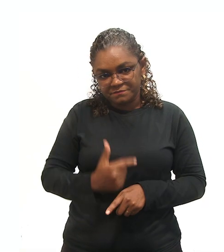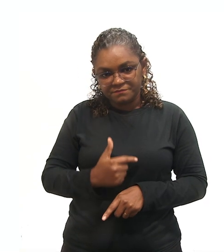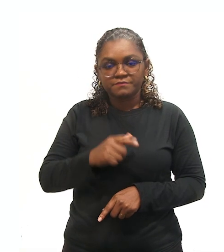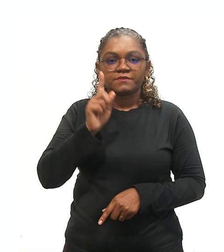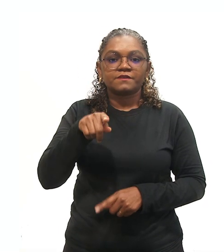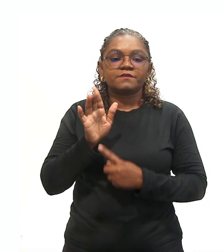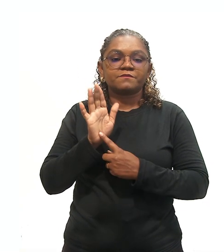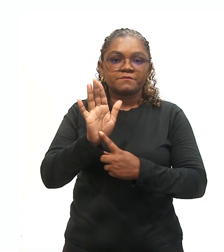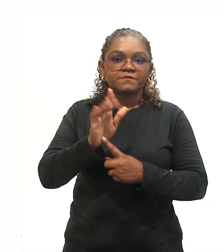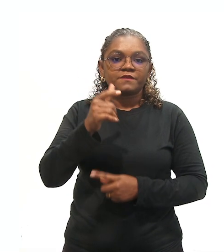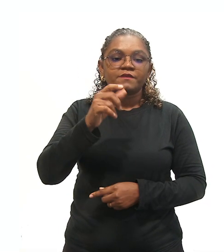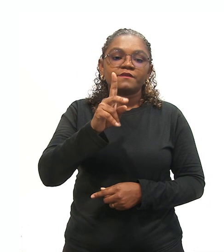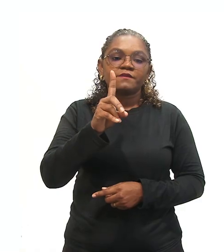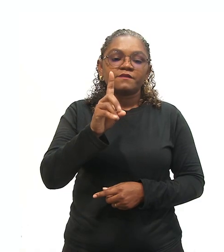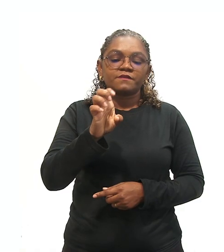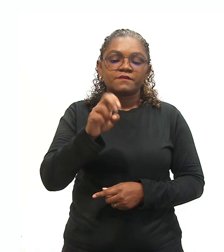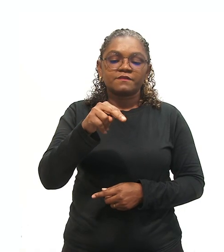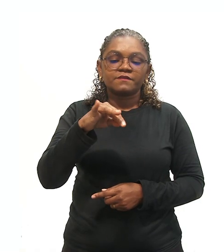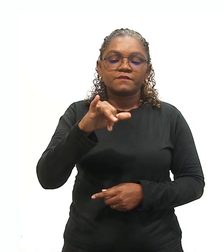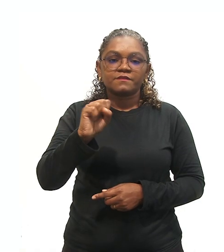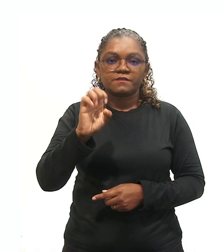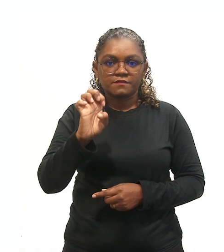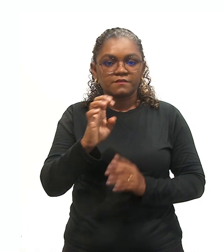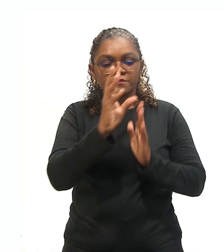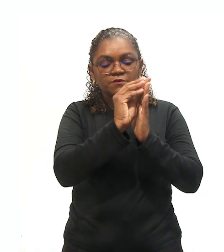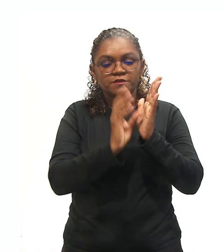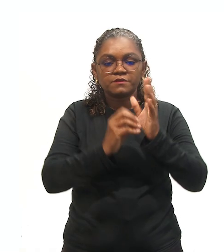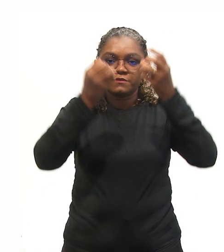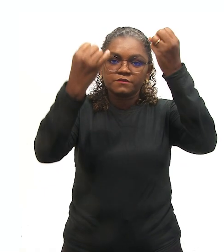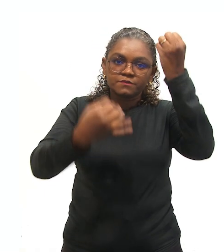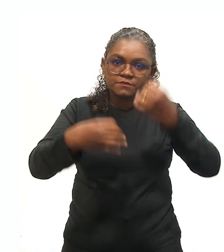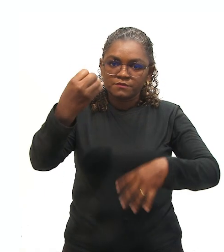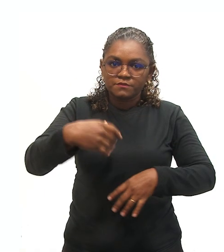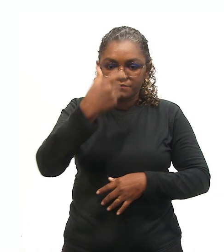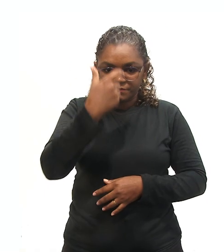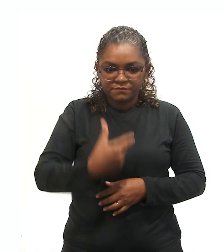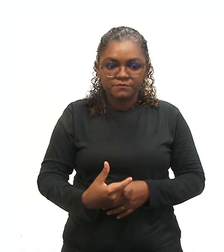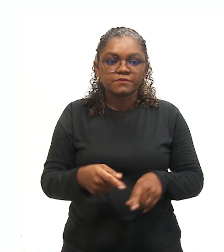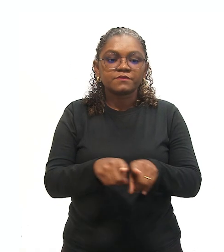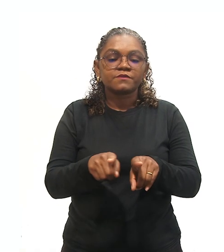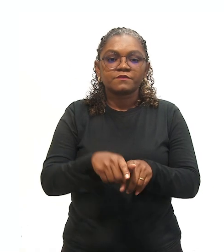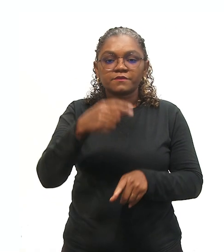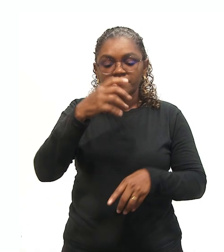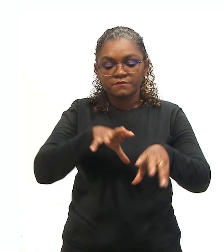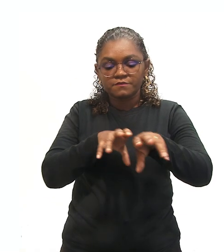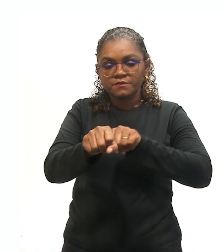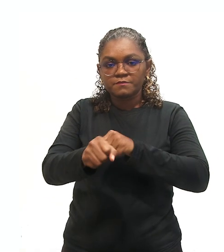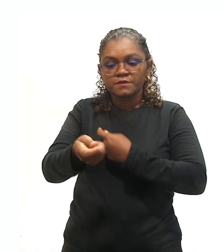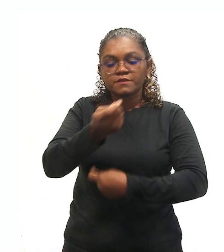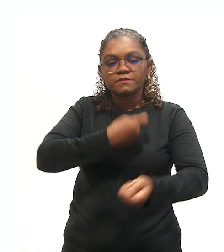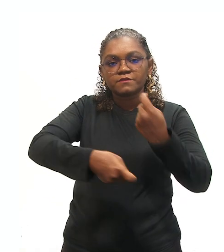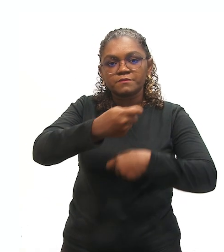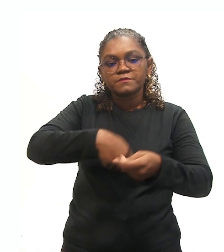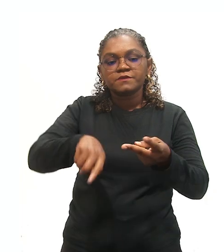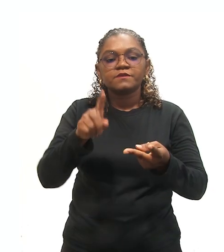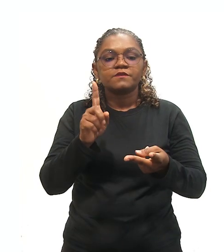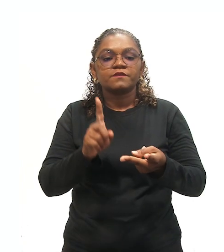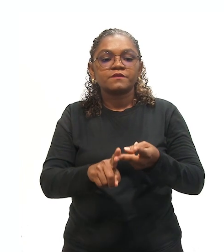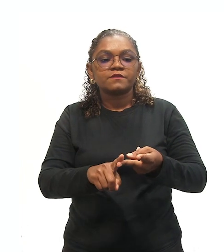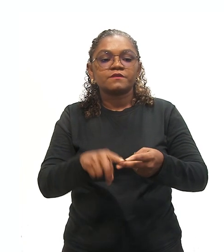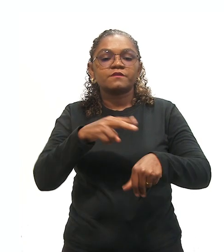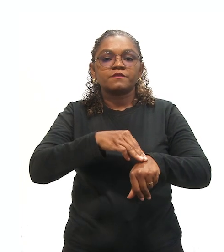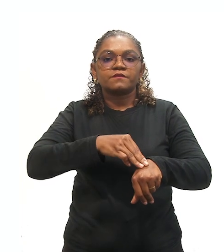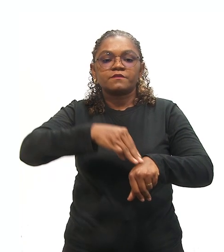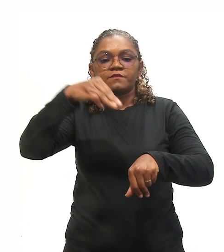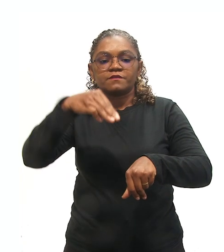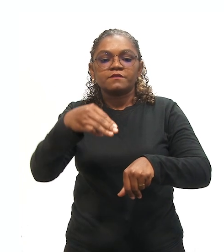sou conteudista dessa disciplina. Sou formada em Economia e mestre em Administração. Especialista em Didática